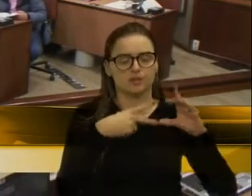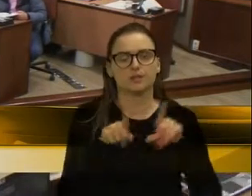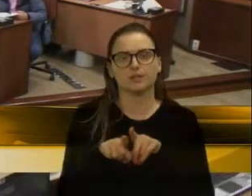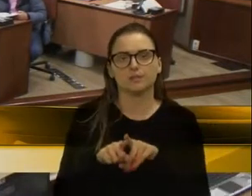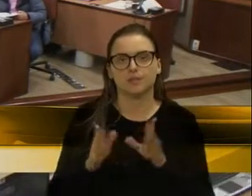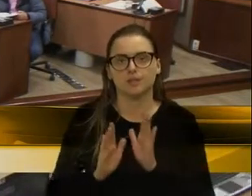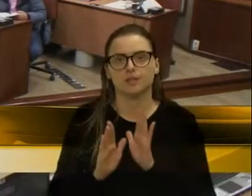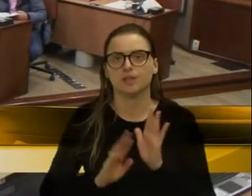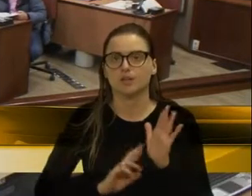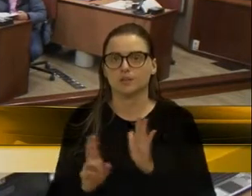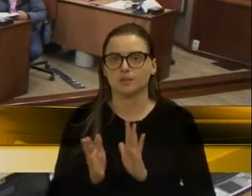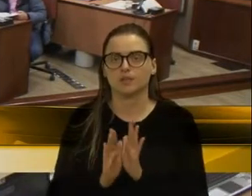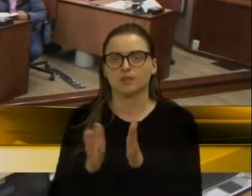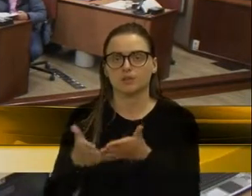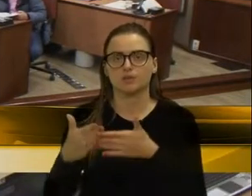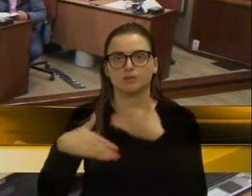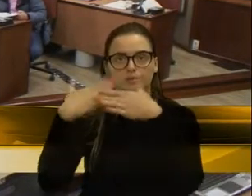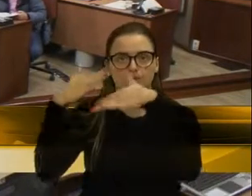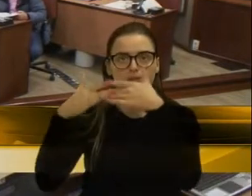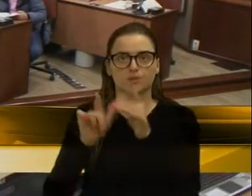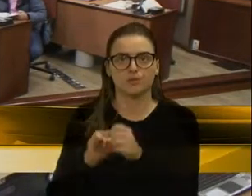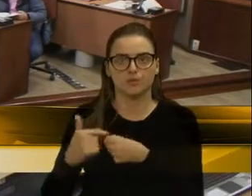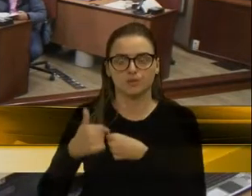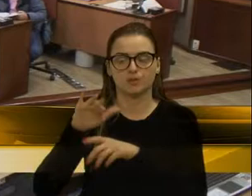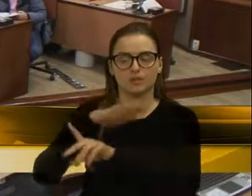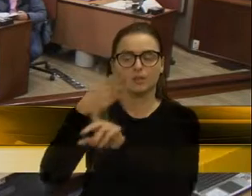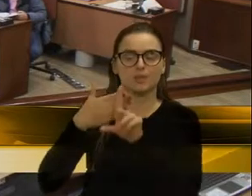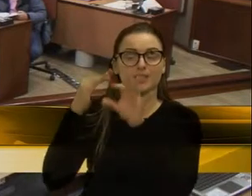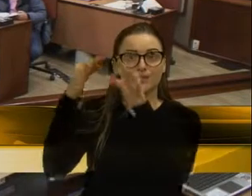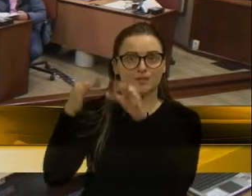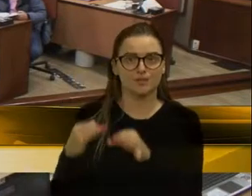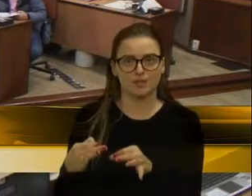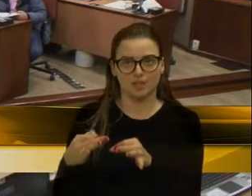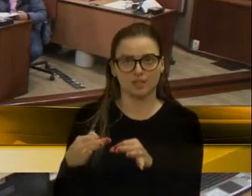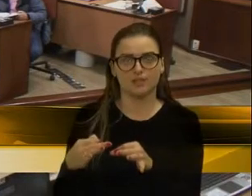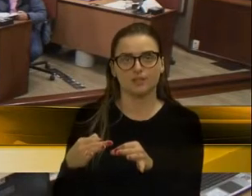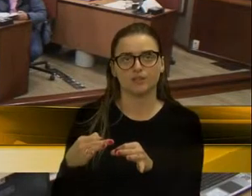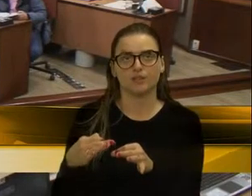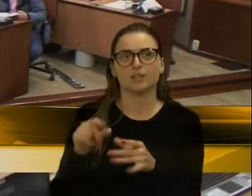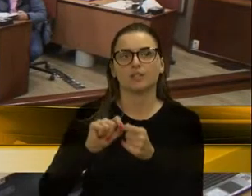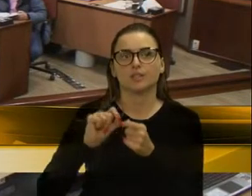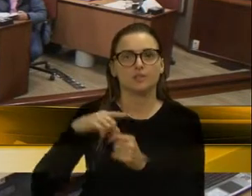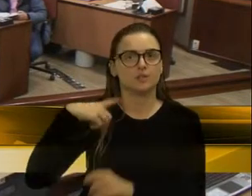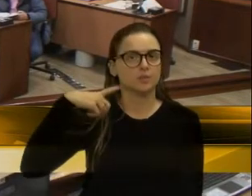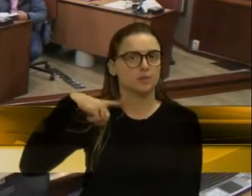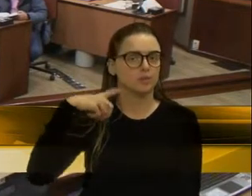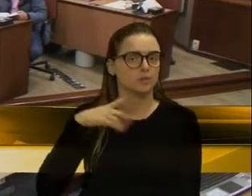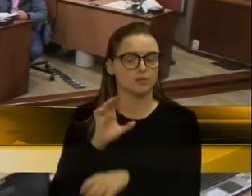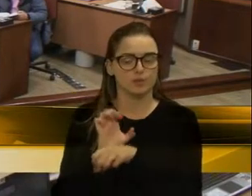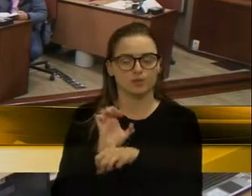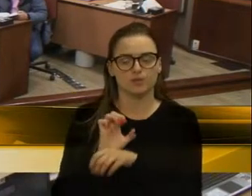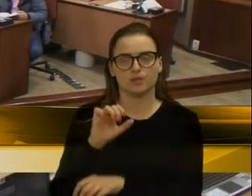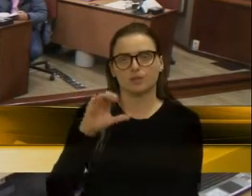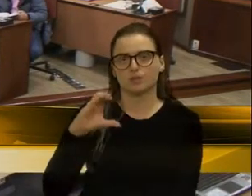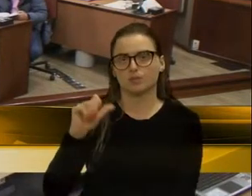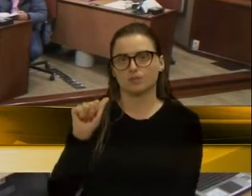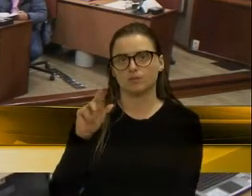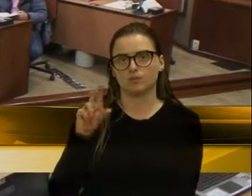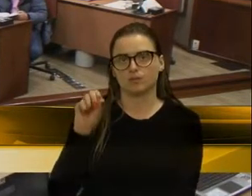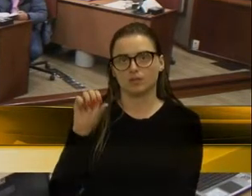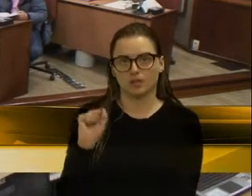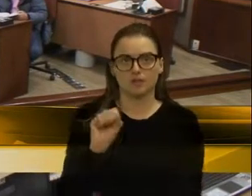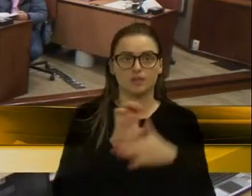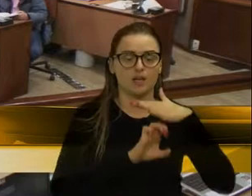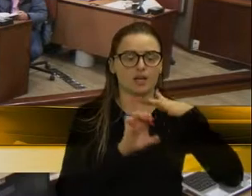de desenvolvimento econômico também nessa homenagem justíssima encabeçada pelo nosso deputado estadual carlos búrigo aos 70